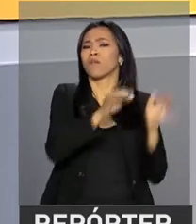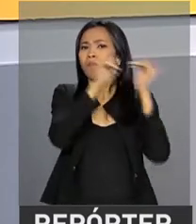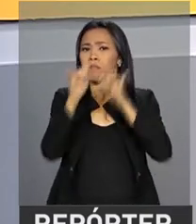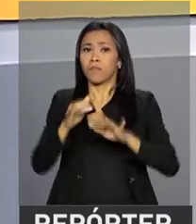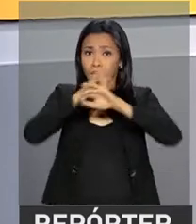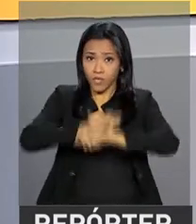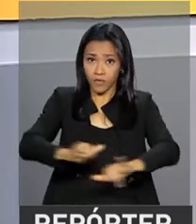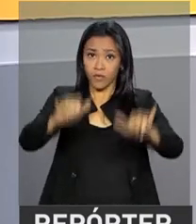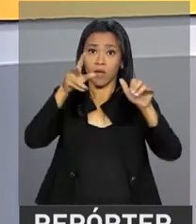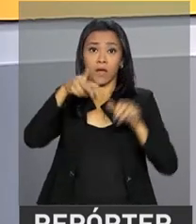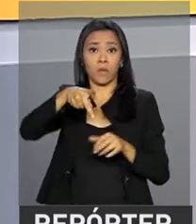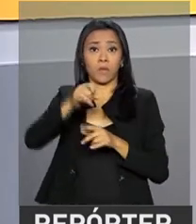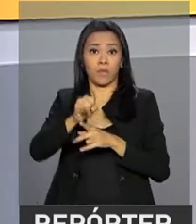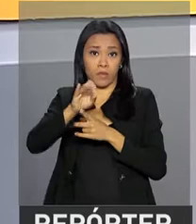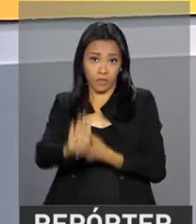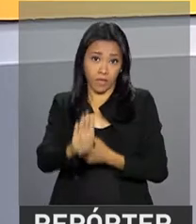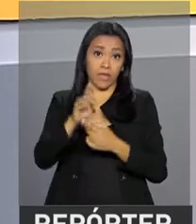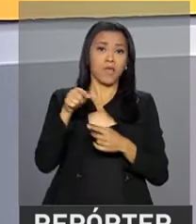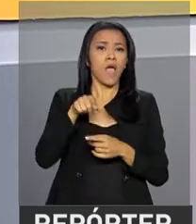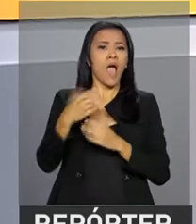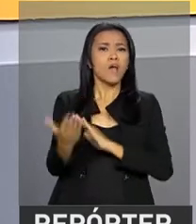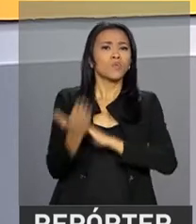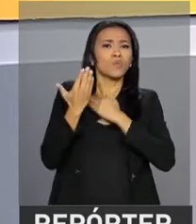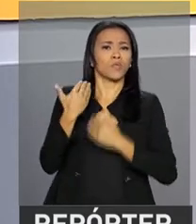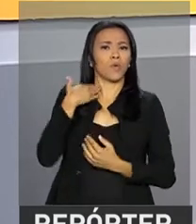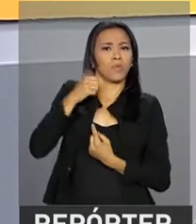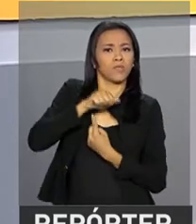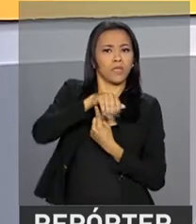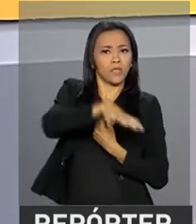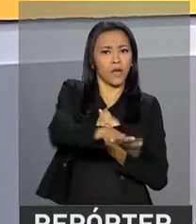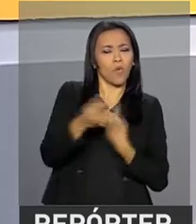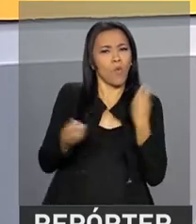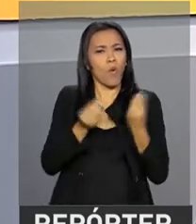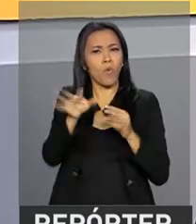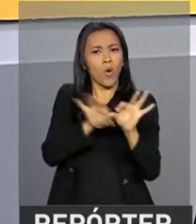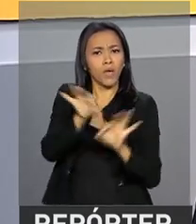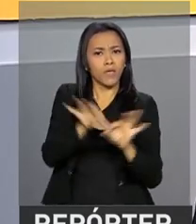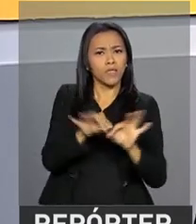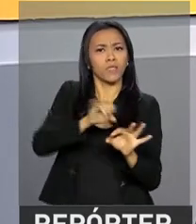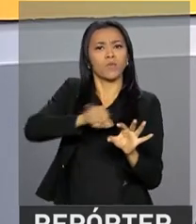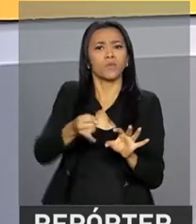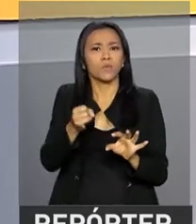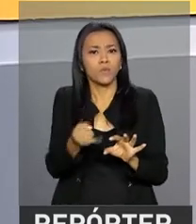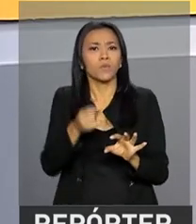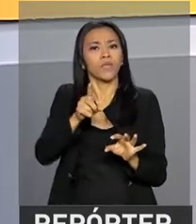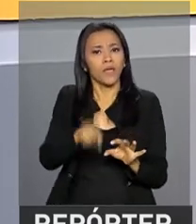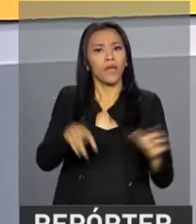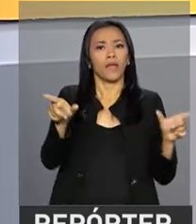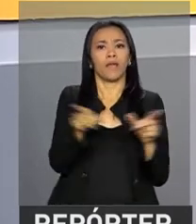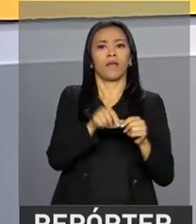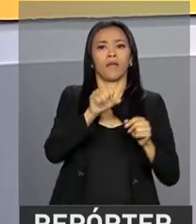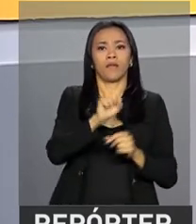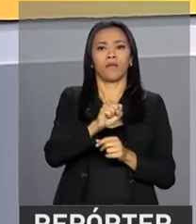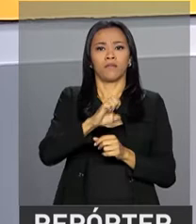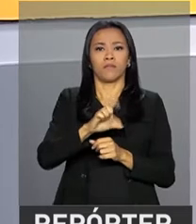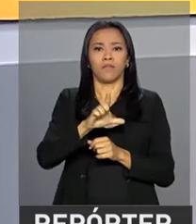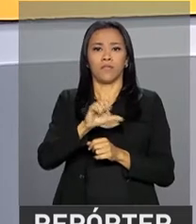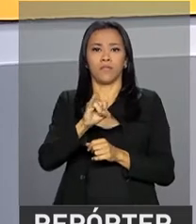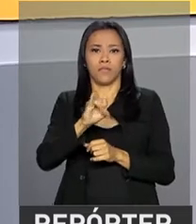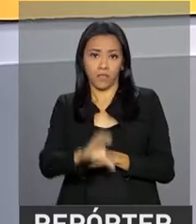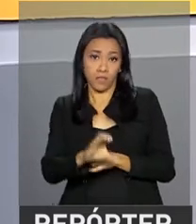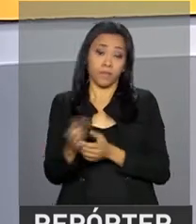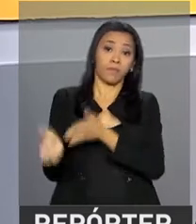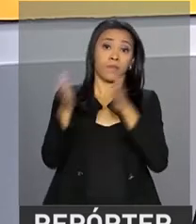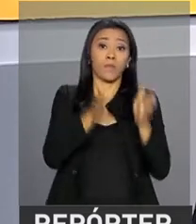ajuda o banco central a tomar decisões sobre a taxa básica de juros a selic o pib indicador oficial de crescimento da economia